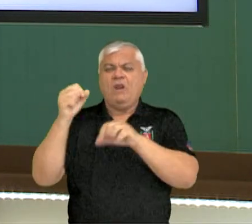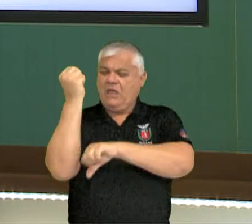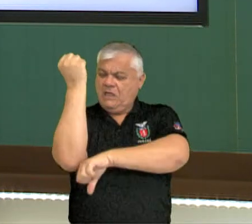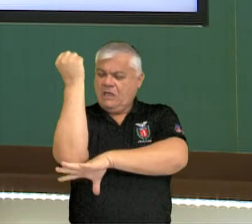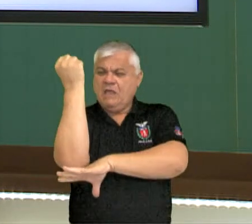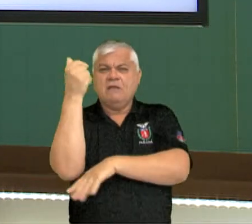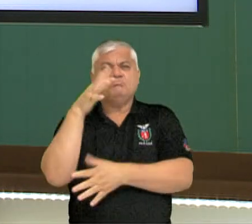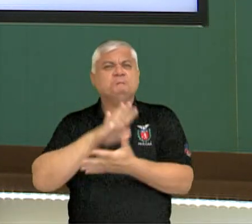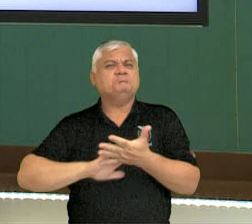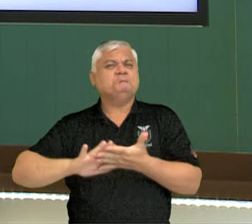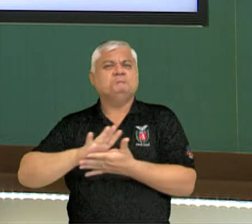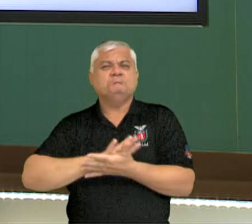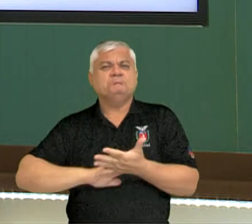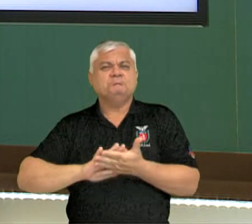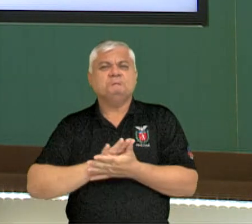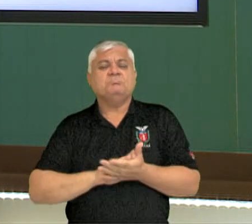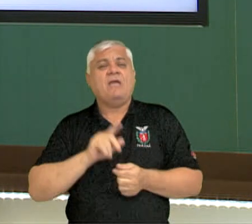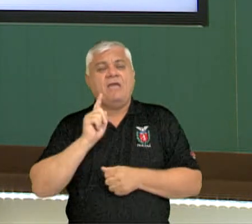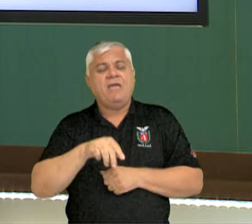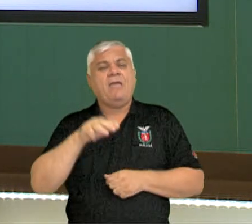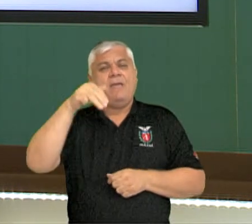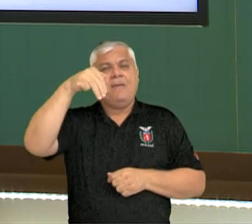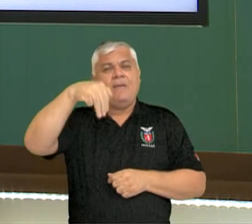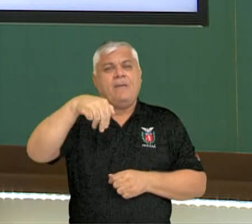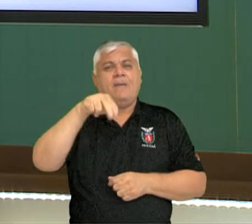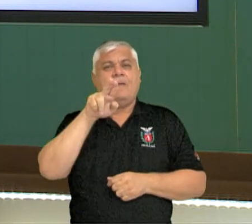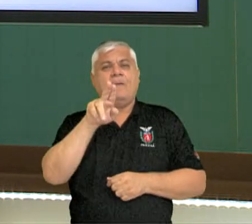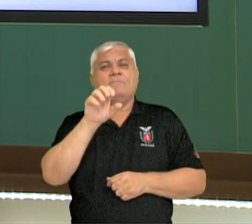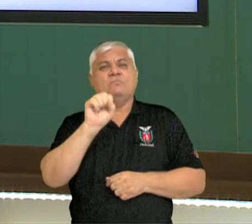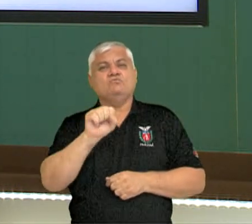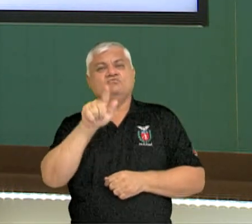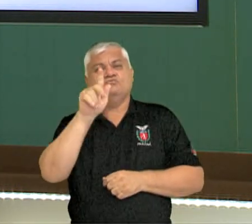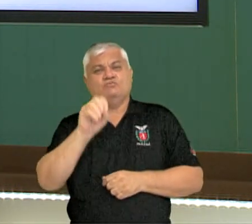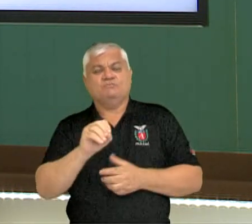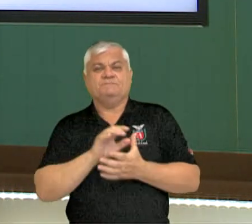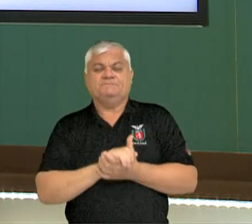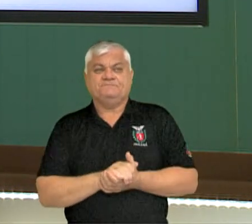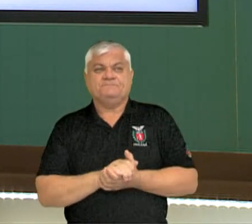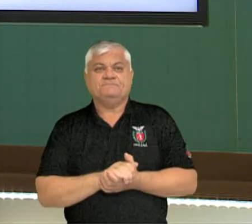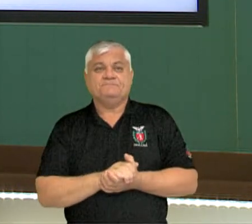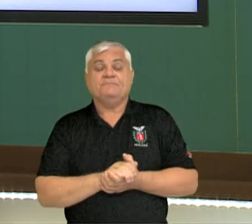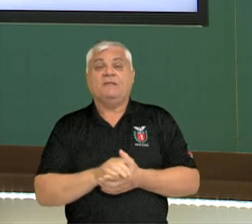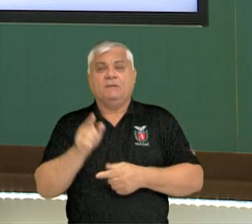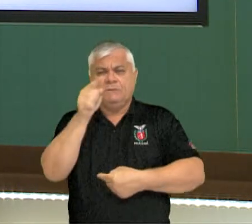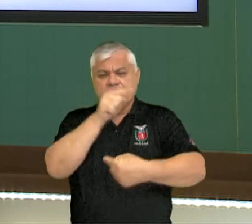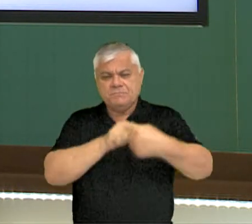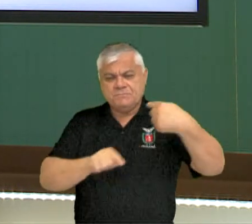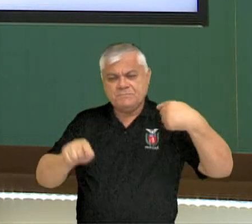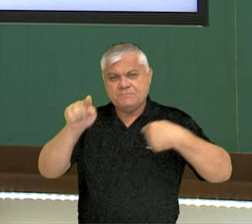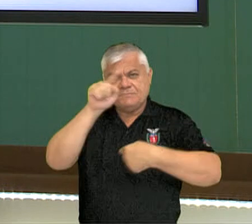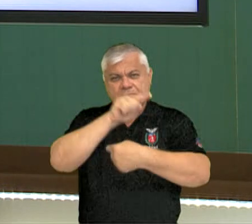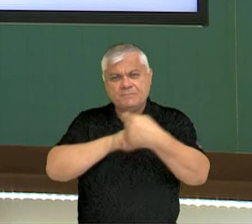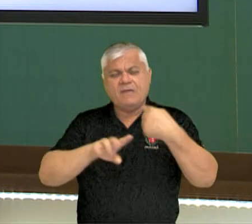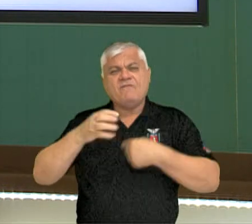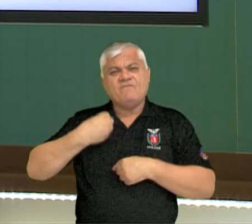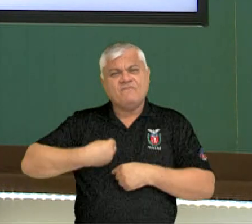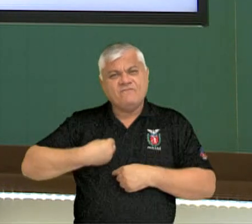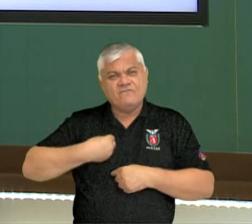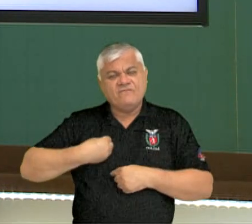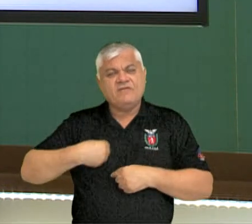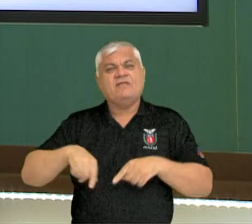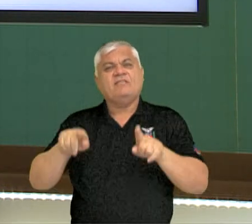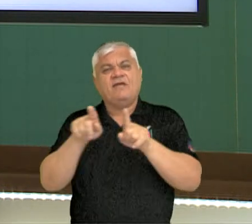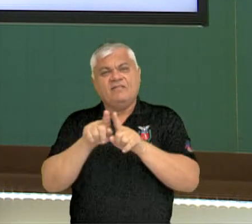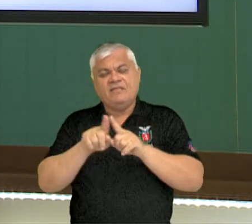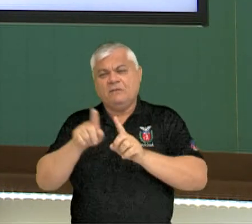principal representante são os musgos, então. No ciclo de vida, a gente tem a produção